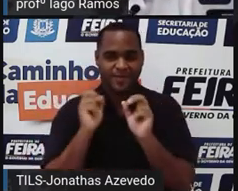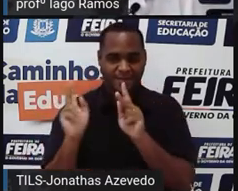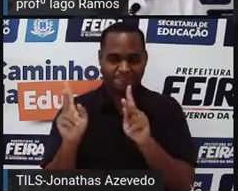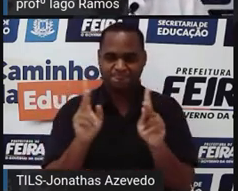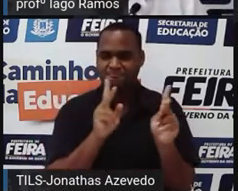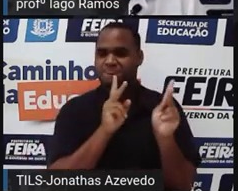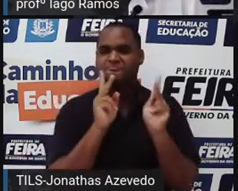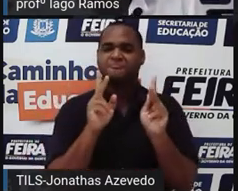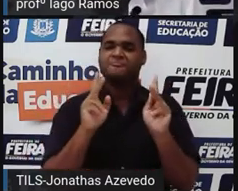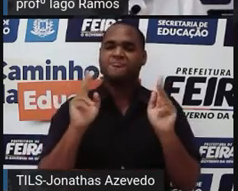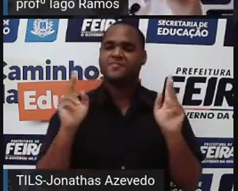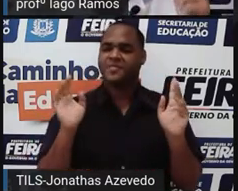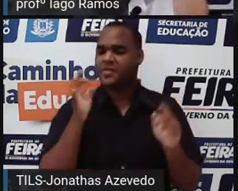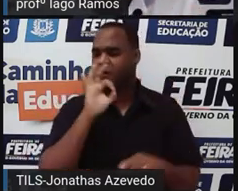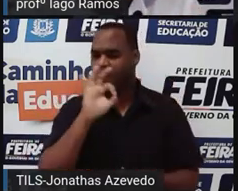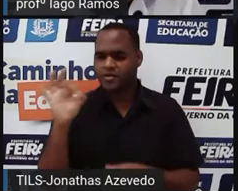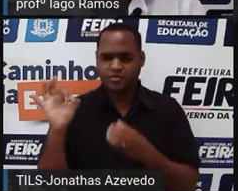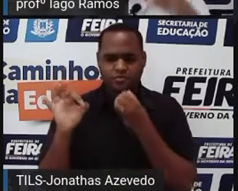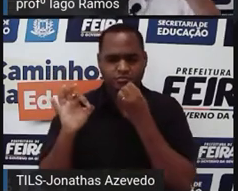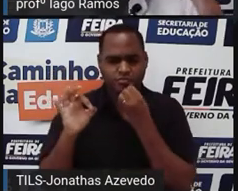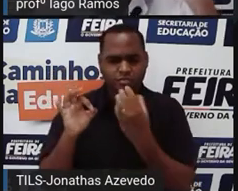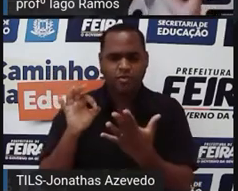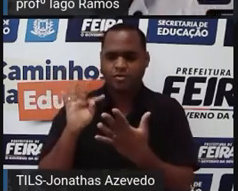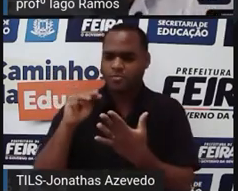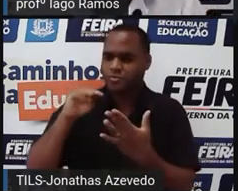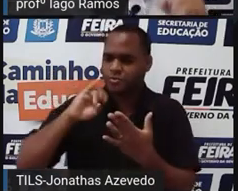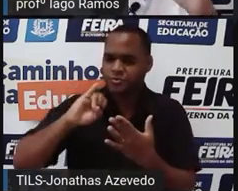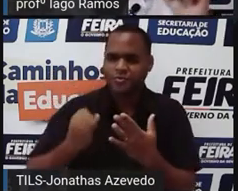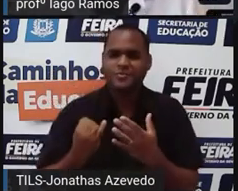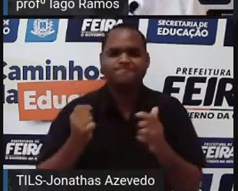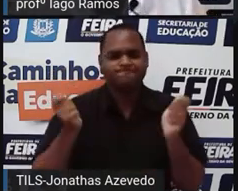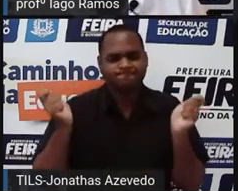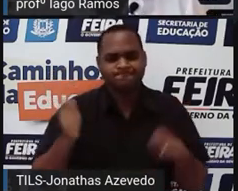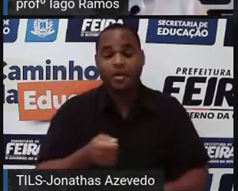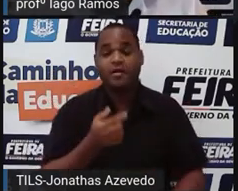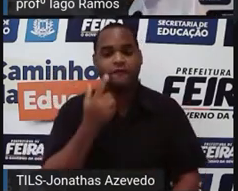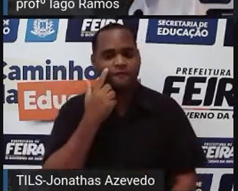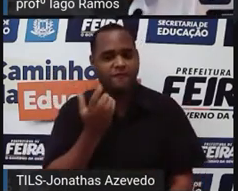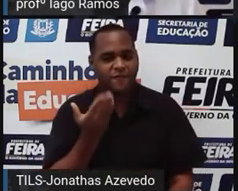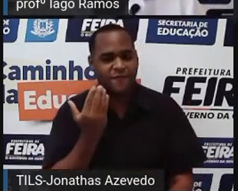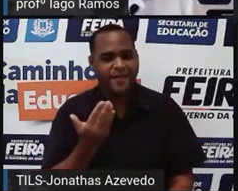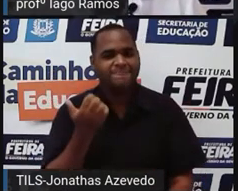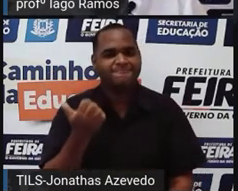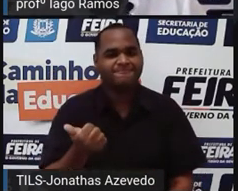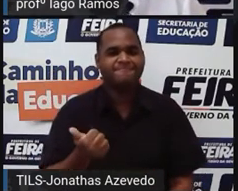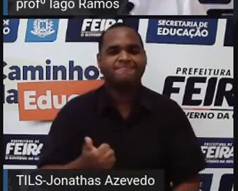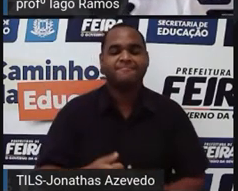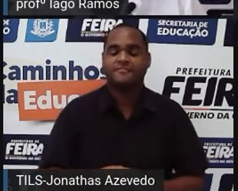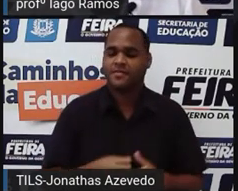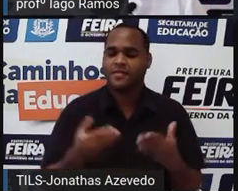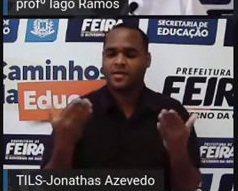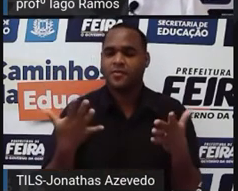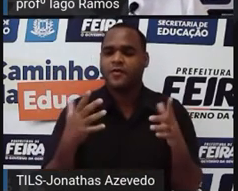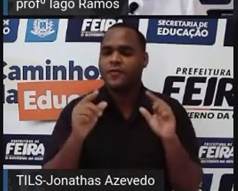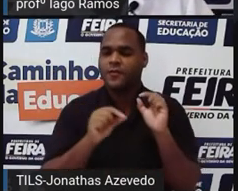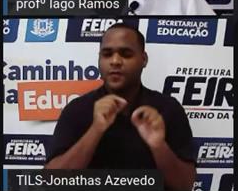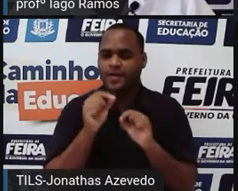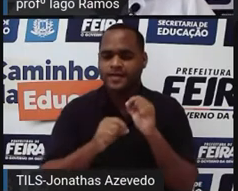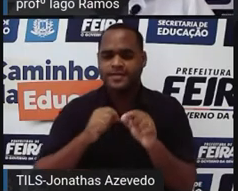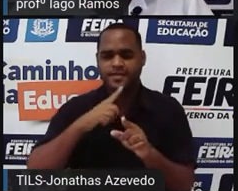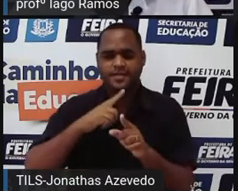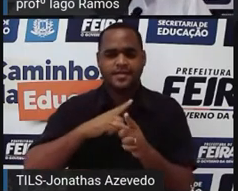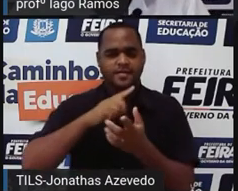bom? Beleza, ótimo, tamo junto. Vamos lá, porque agora a gente tem mais